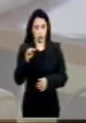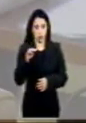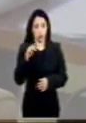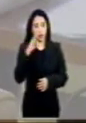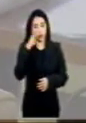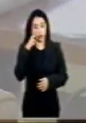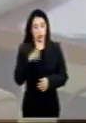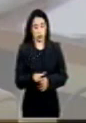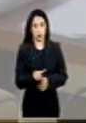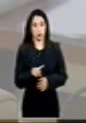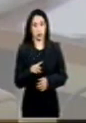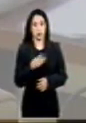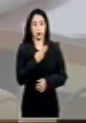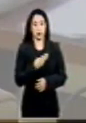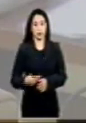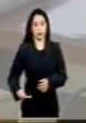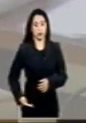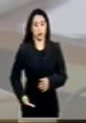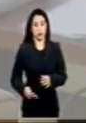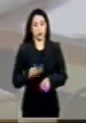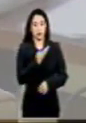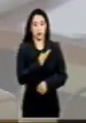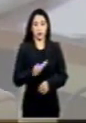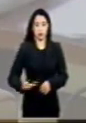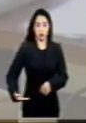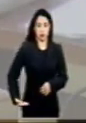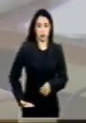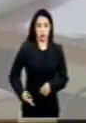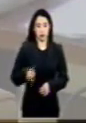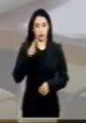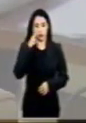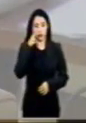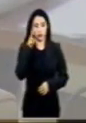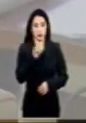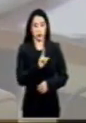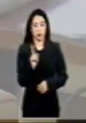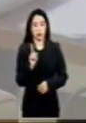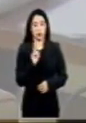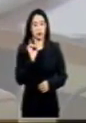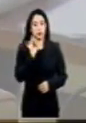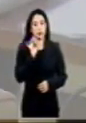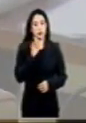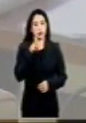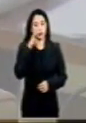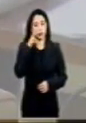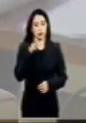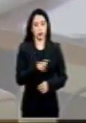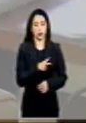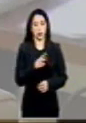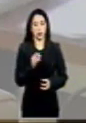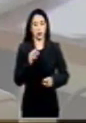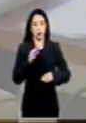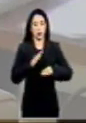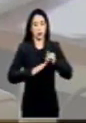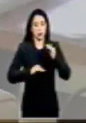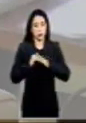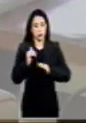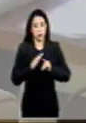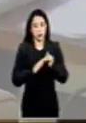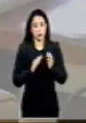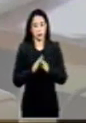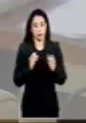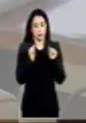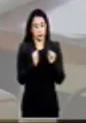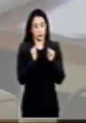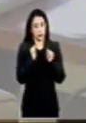pública. Essa circunstância é aqui compreendida não como correspondência às atuações gerais afetam os poderes,